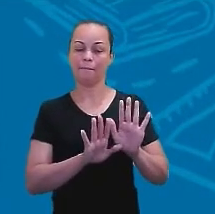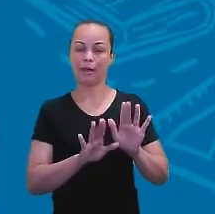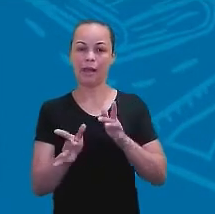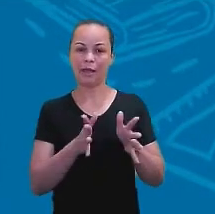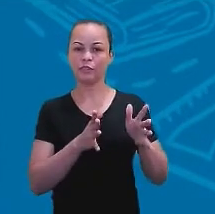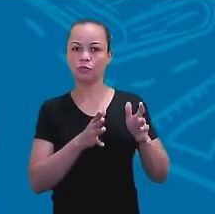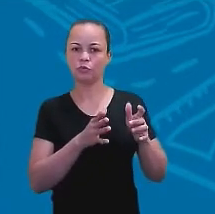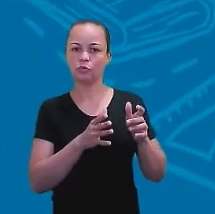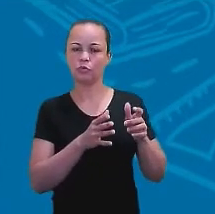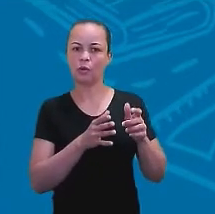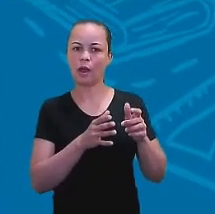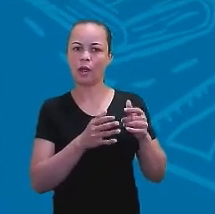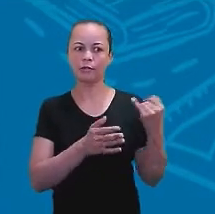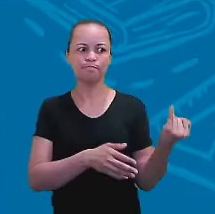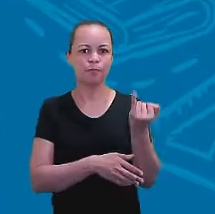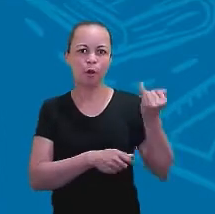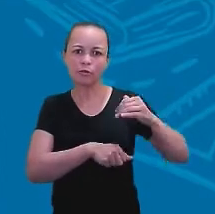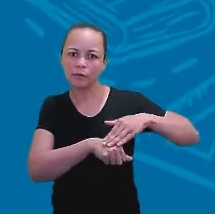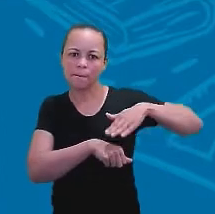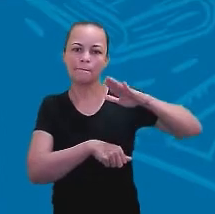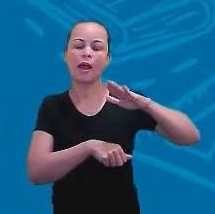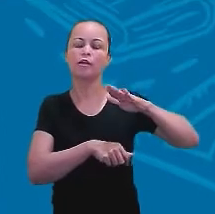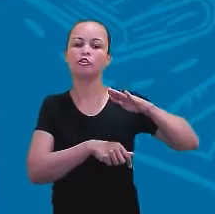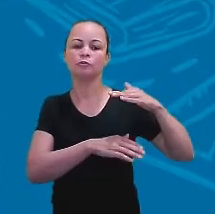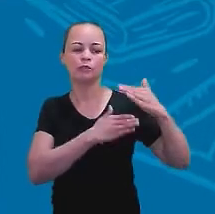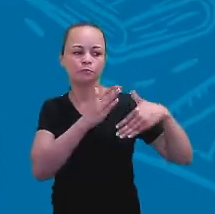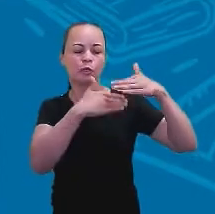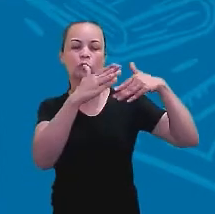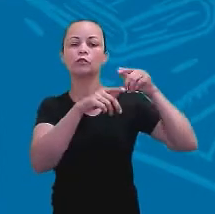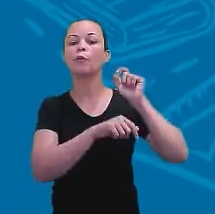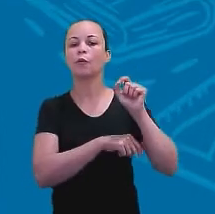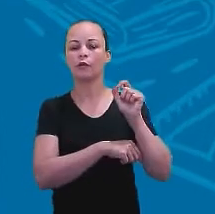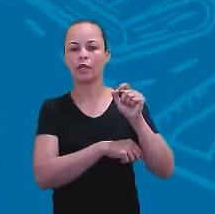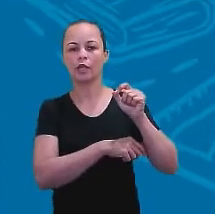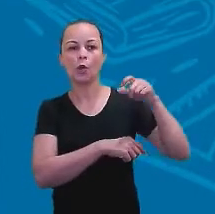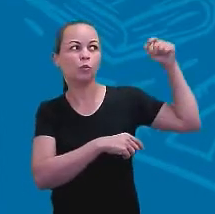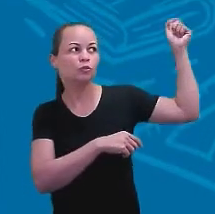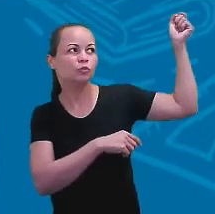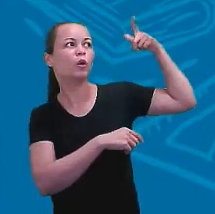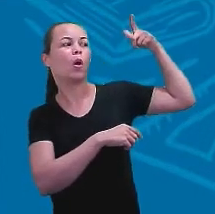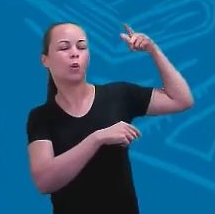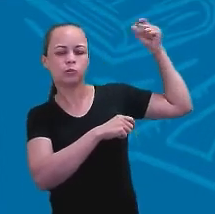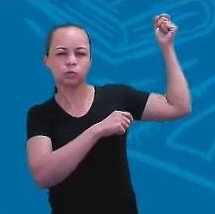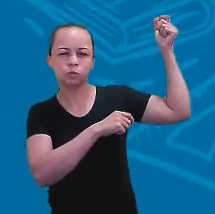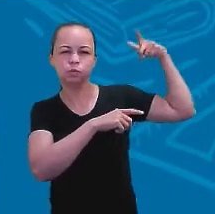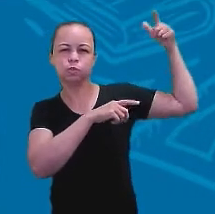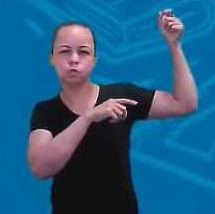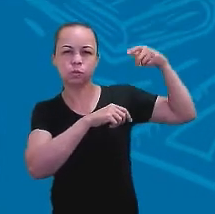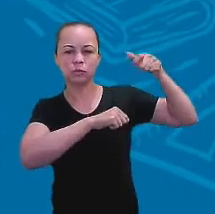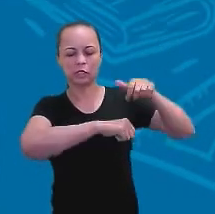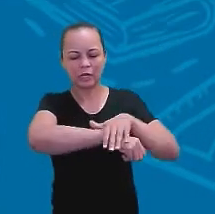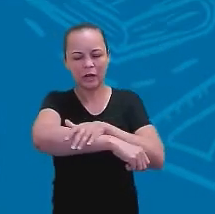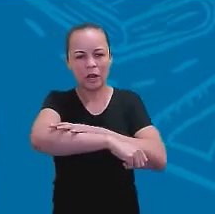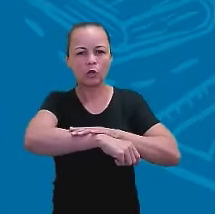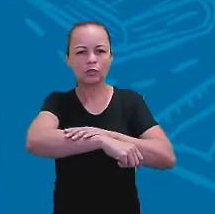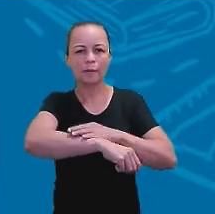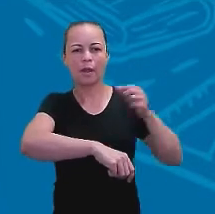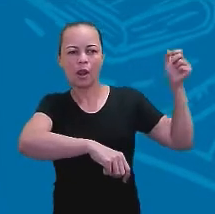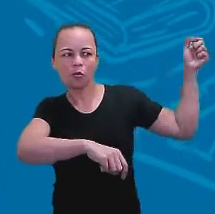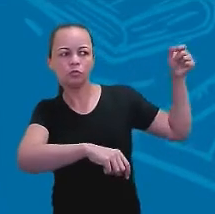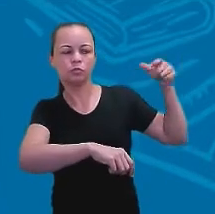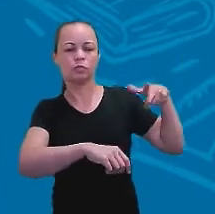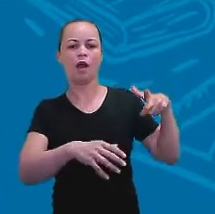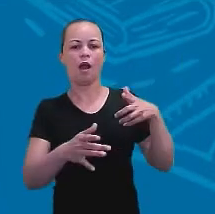o gatilho para que essa vitamina D seja produzida são os raios solares, né, atingirem aqui a nossa pele.